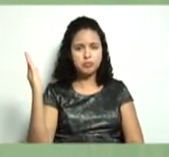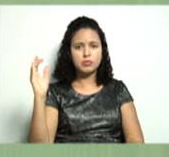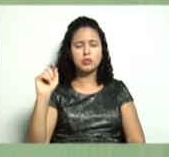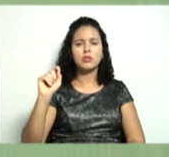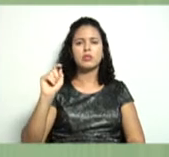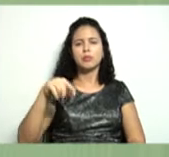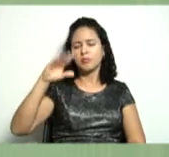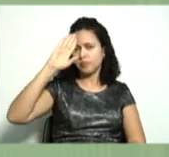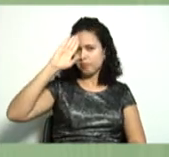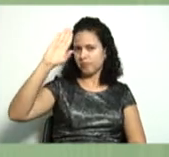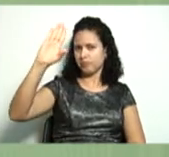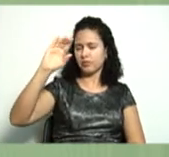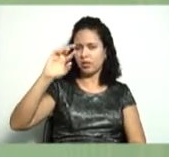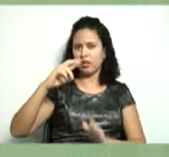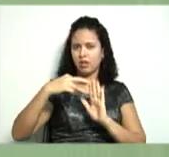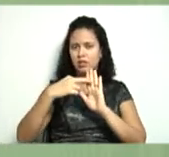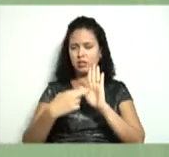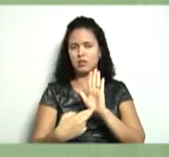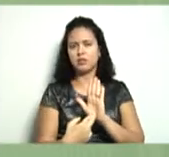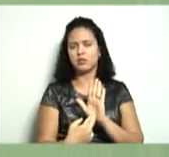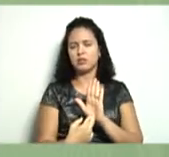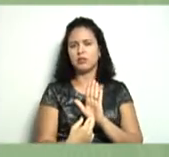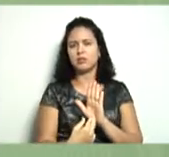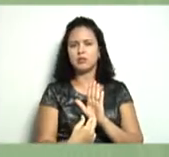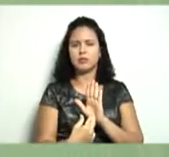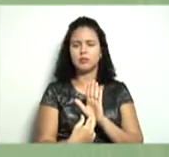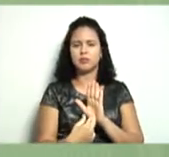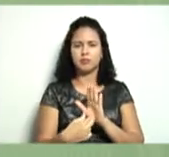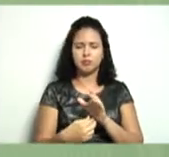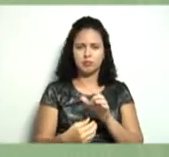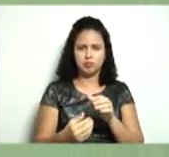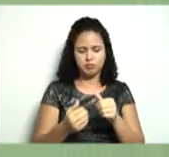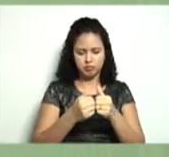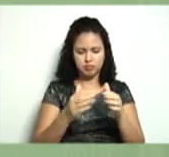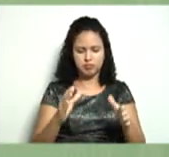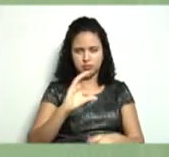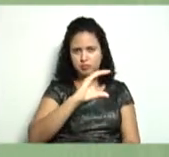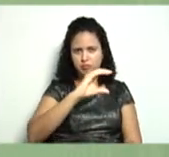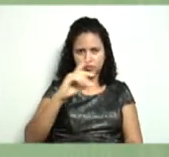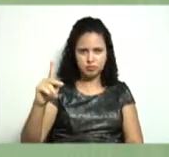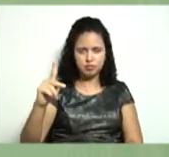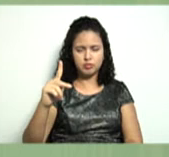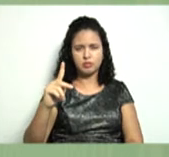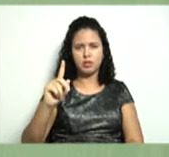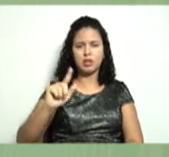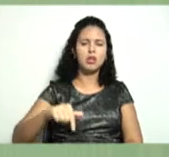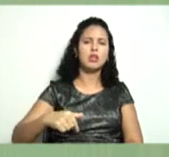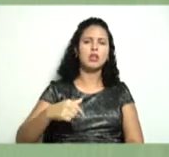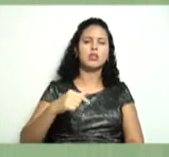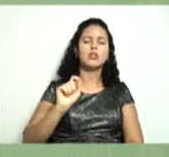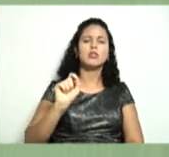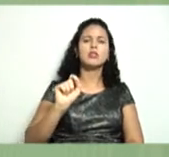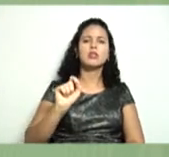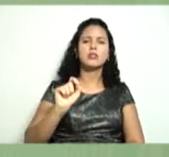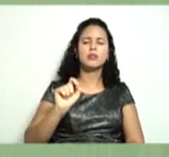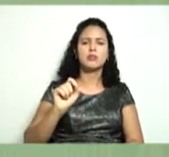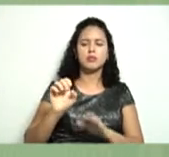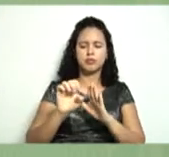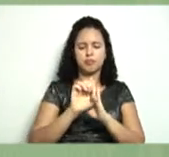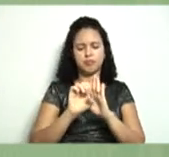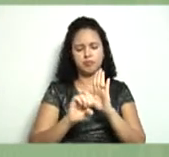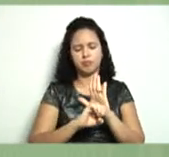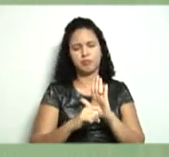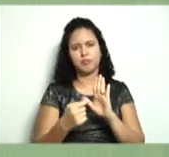as principais regras do funcionamento da cooperativa é realizado pelo